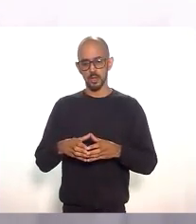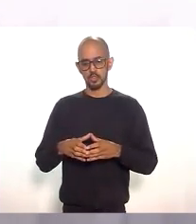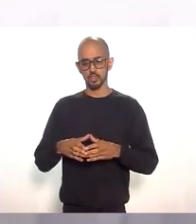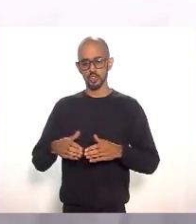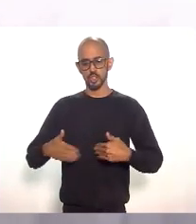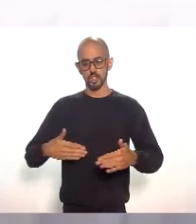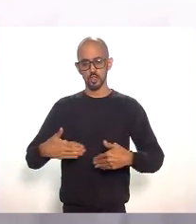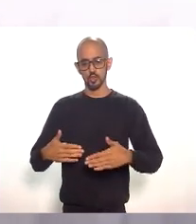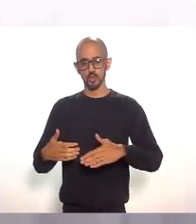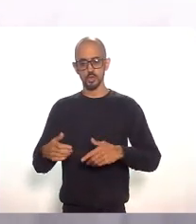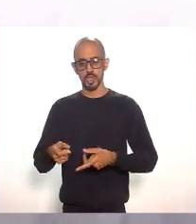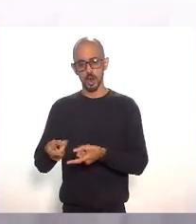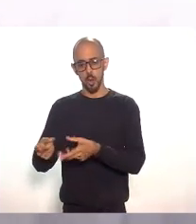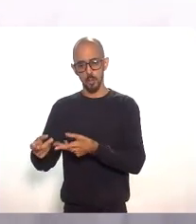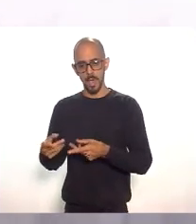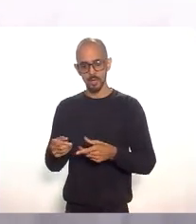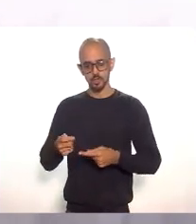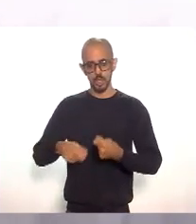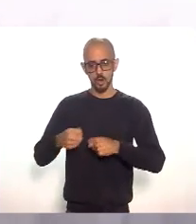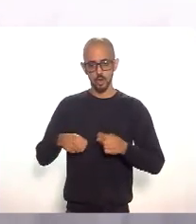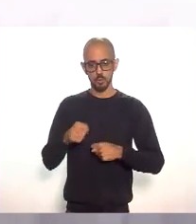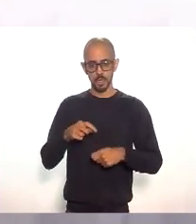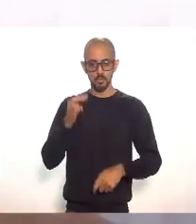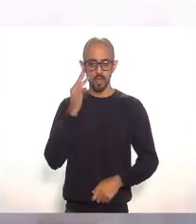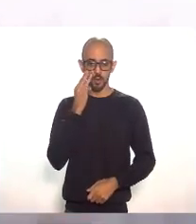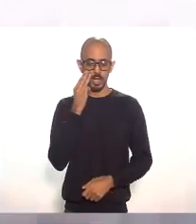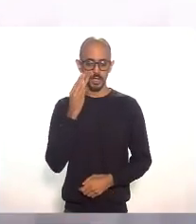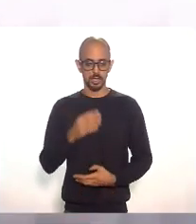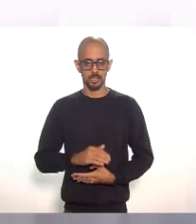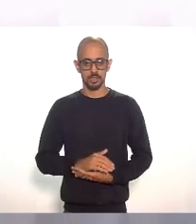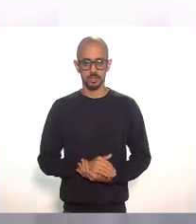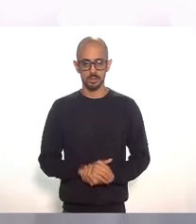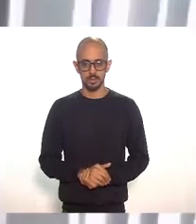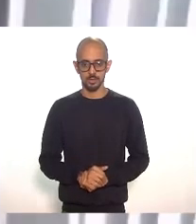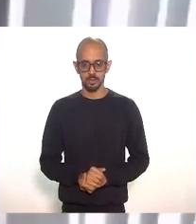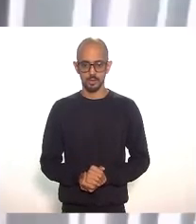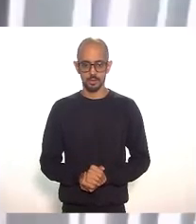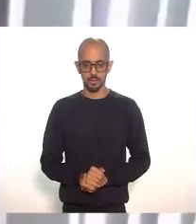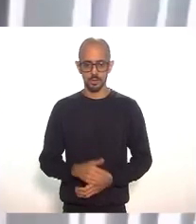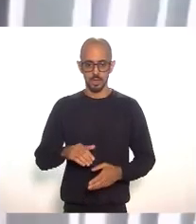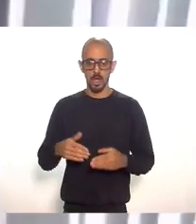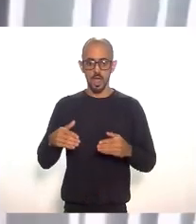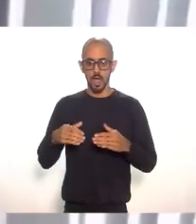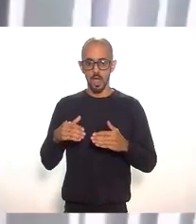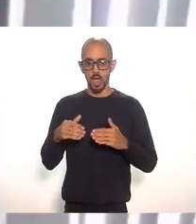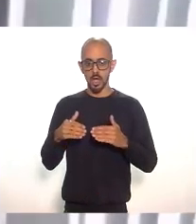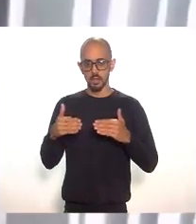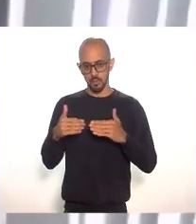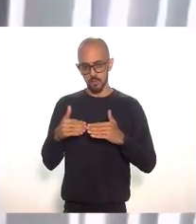e Comércio e Economia, deputado Valdeque Carneiro. Parecer favorável com emendas.